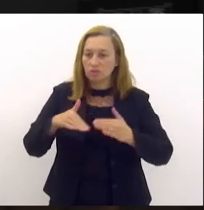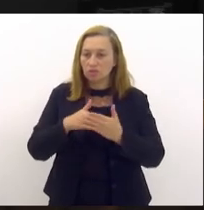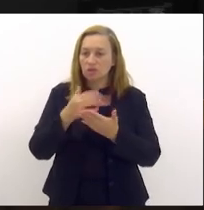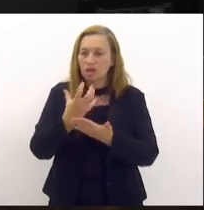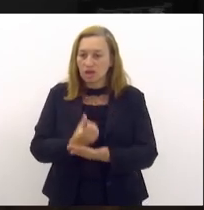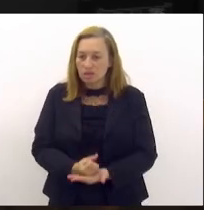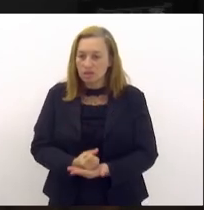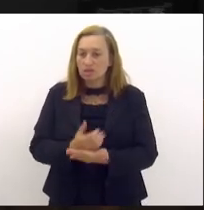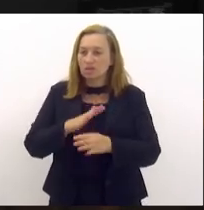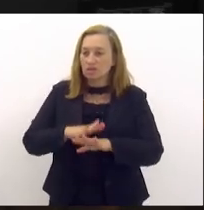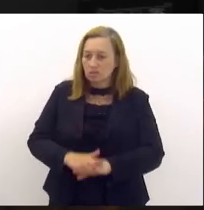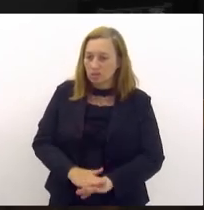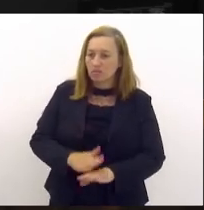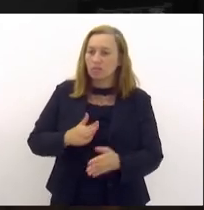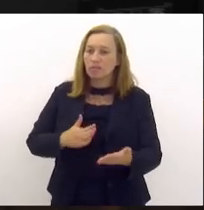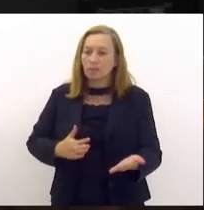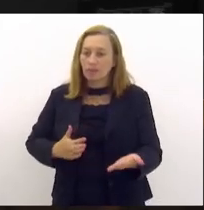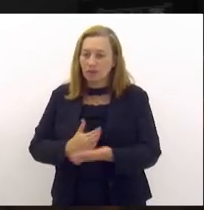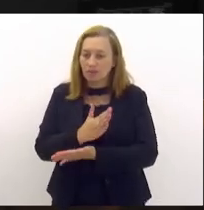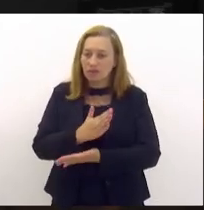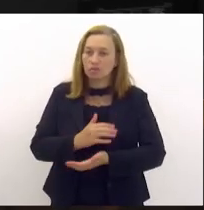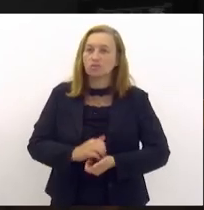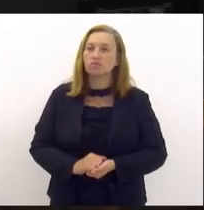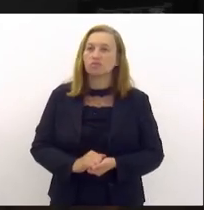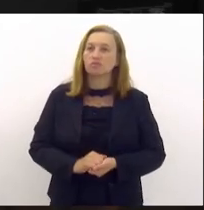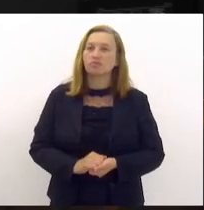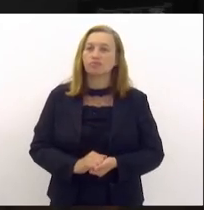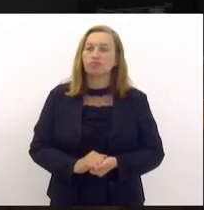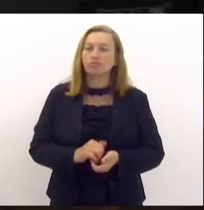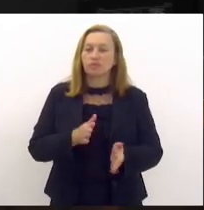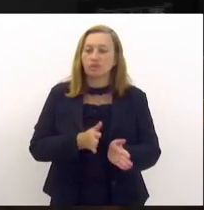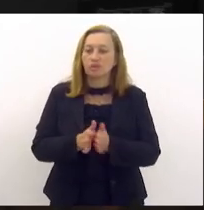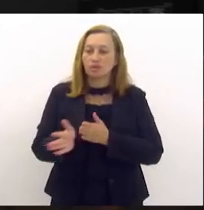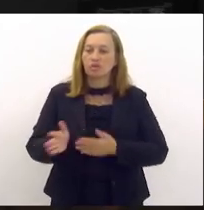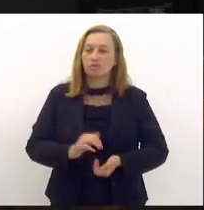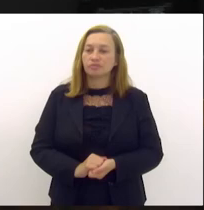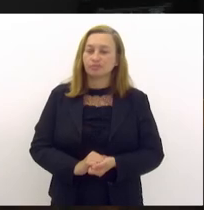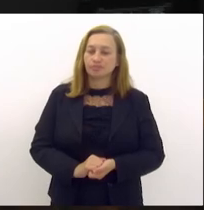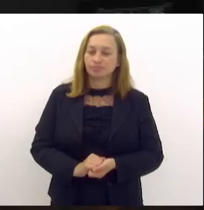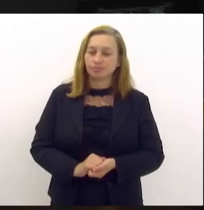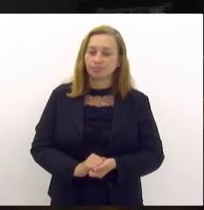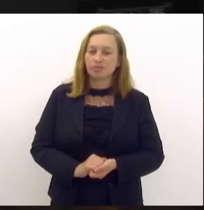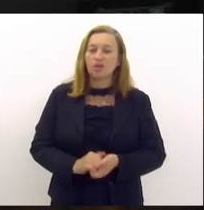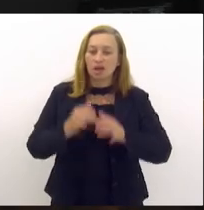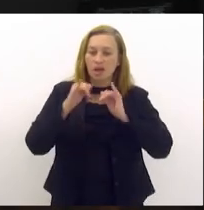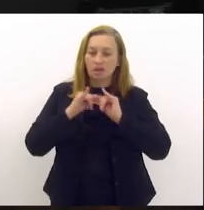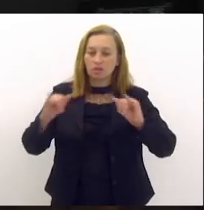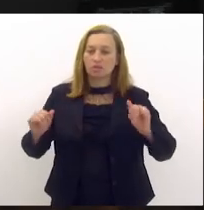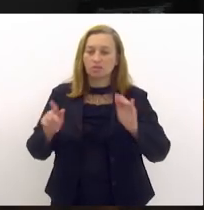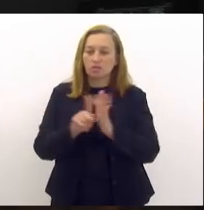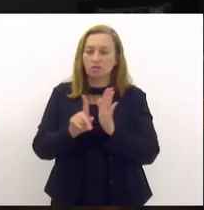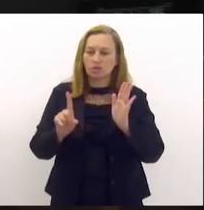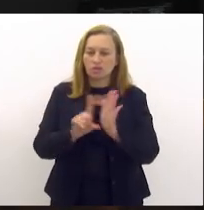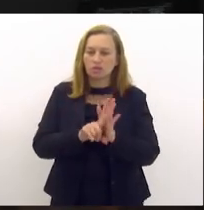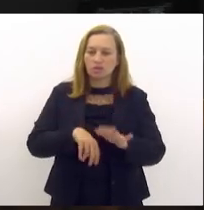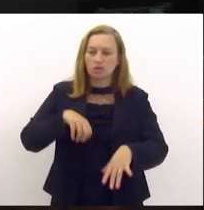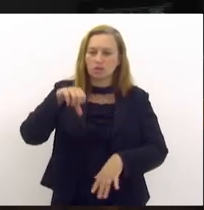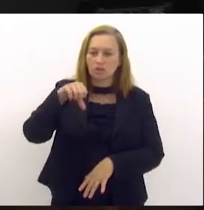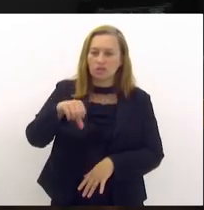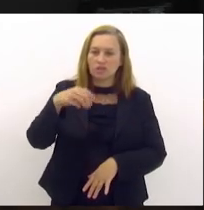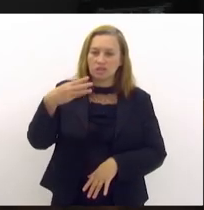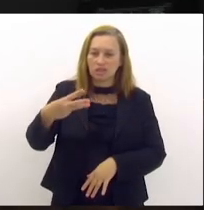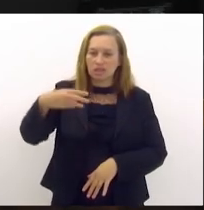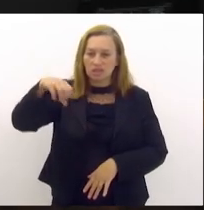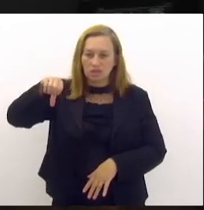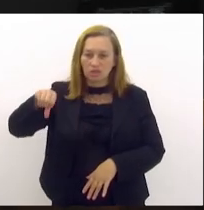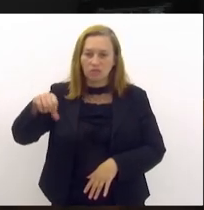aprovam, permaneçam como estão. Aprovado, vai a autógrafo. Anuncio o projeto de lei número 939,